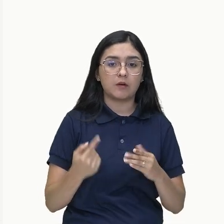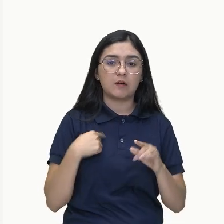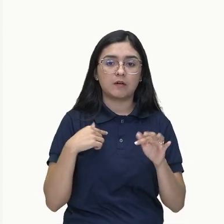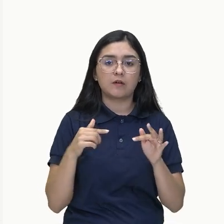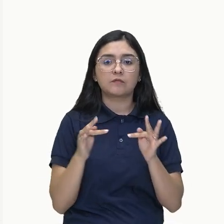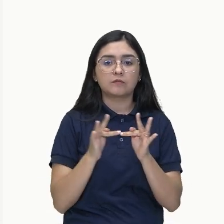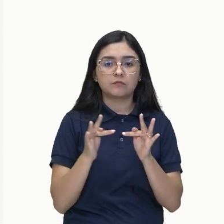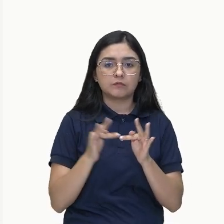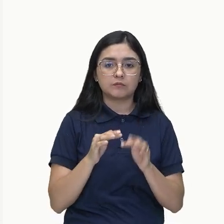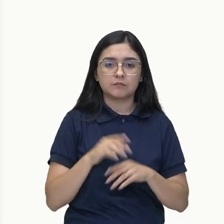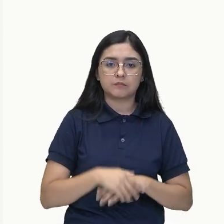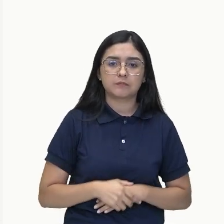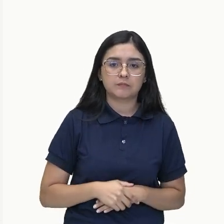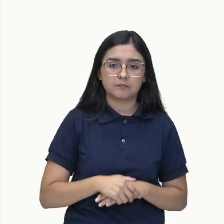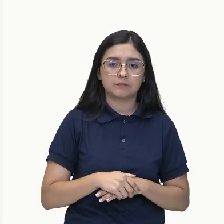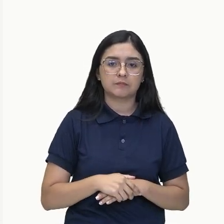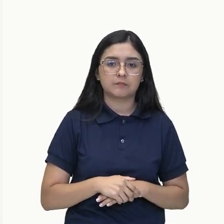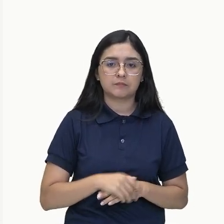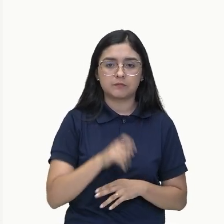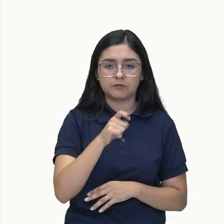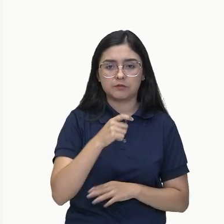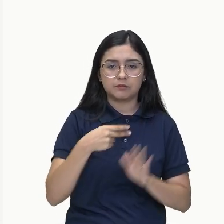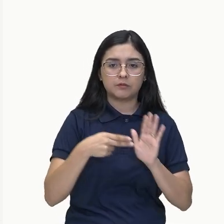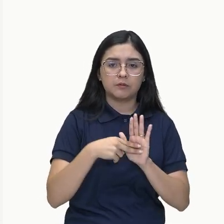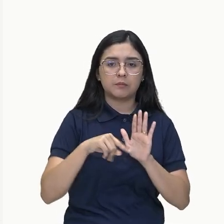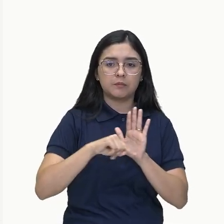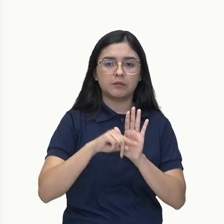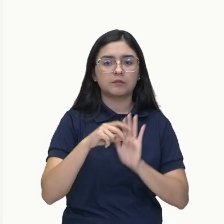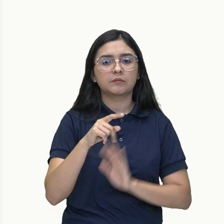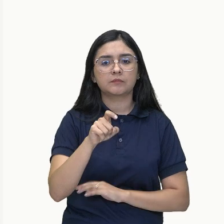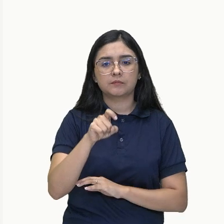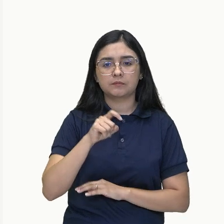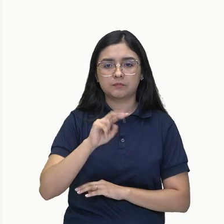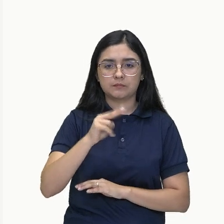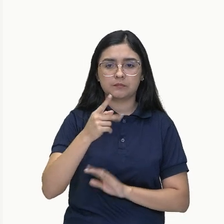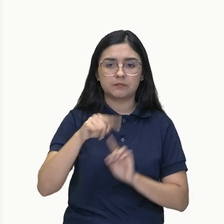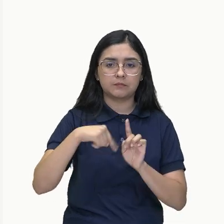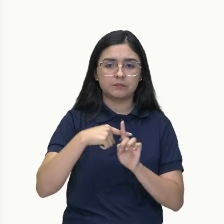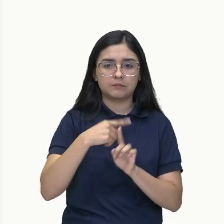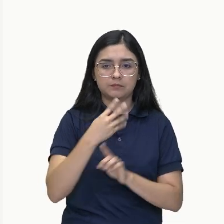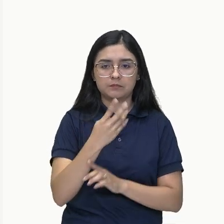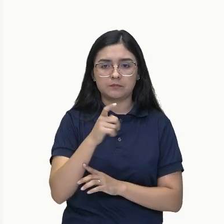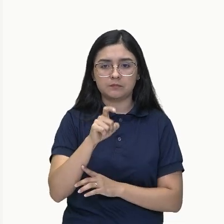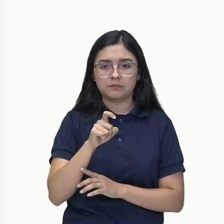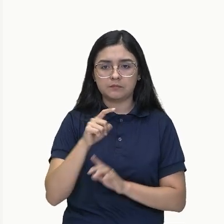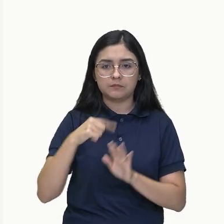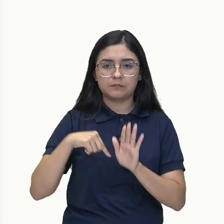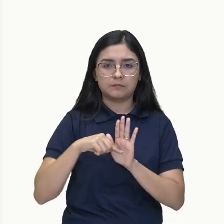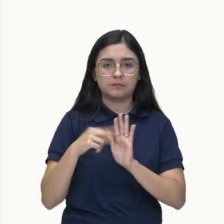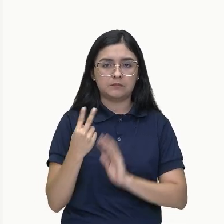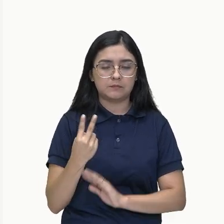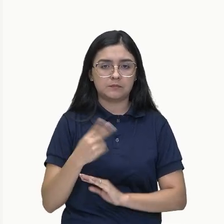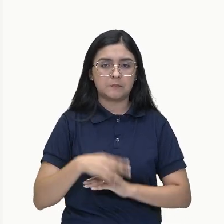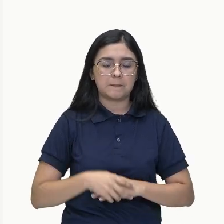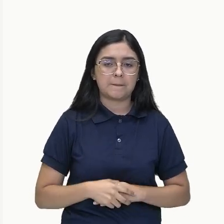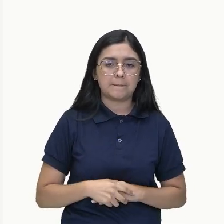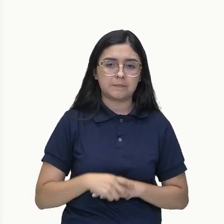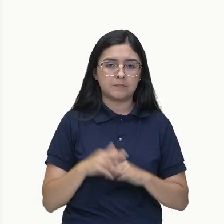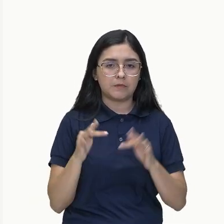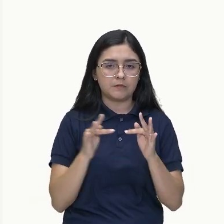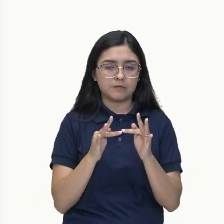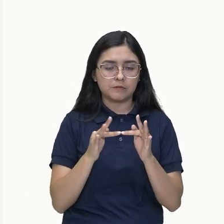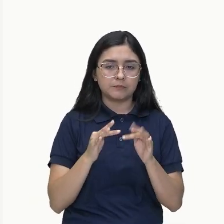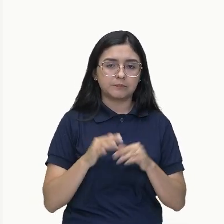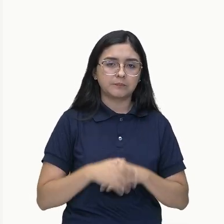f de x igual a menos x ao quadrado mais 4x menos 2. Beleza?